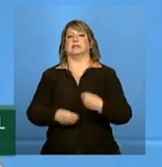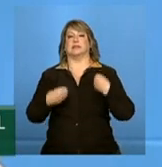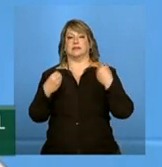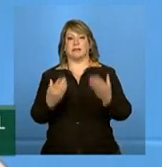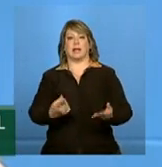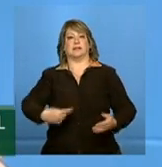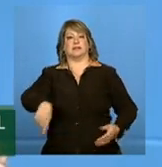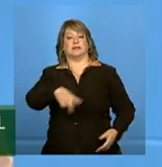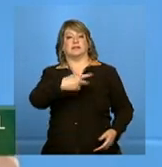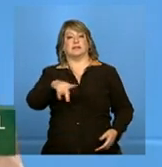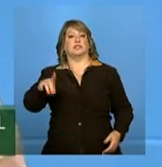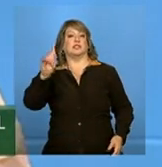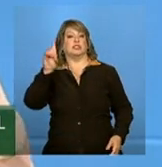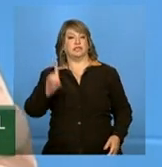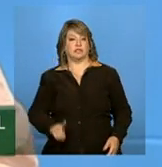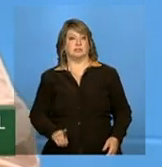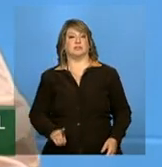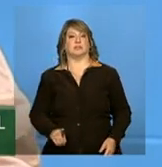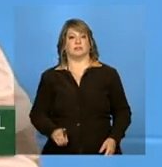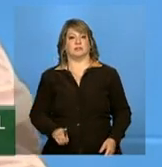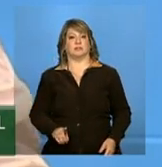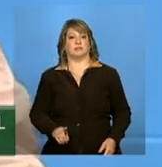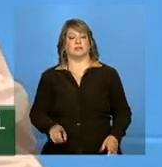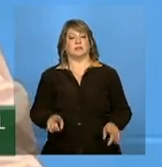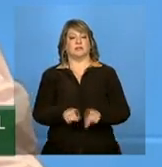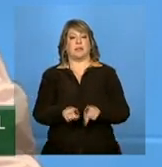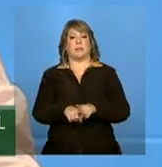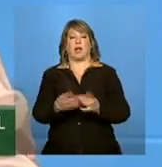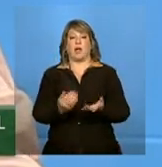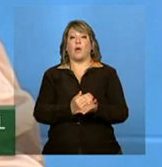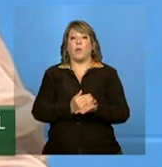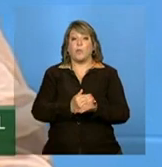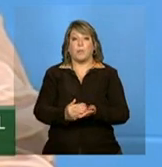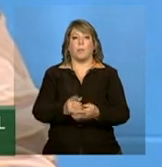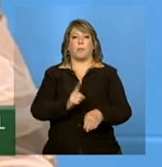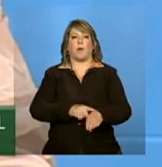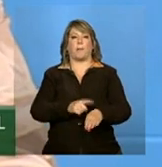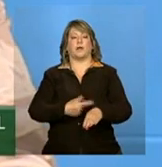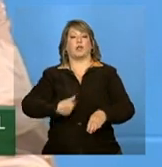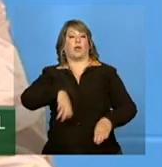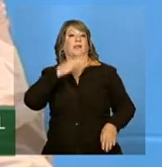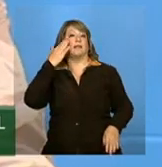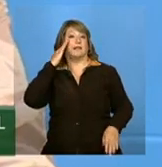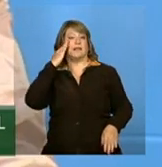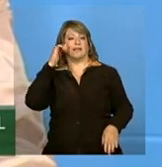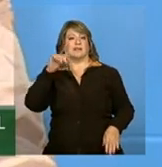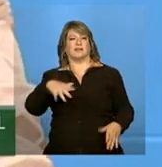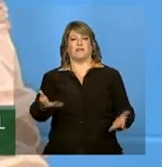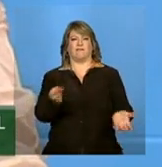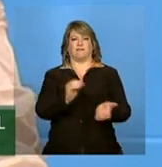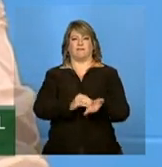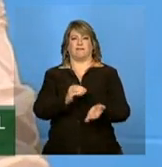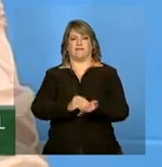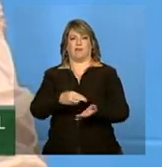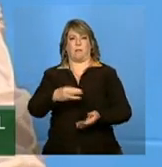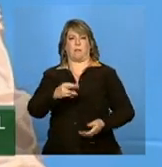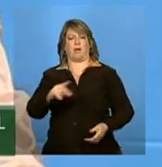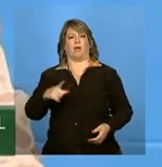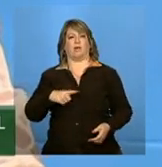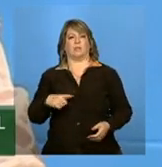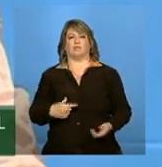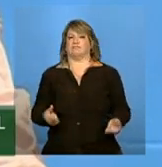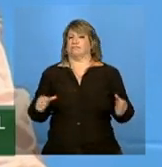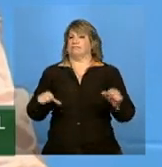seus direitos. E a partir do momento que nós entendermos que essa falta de moralidade acaba por ter um efeito